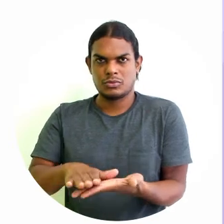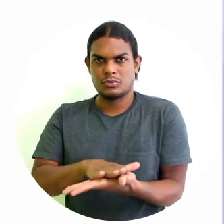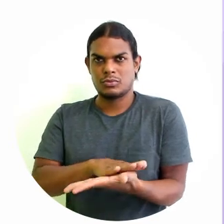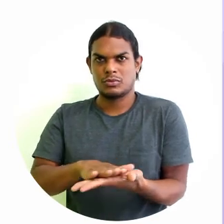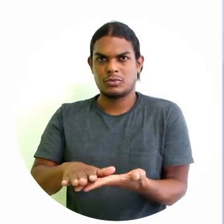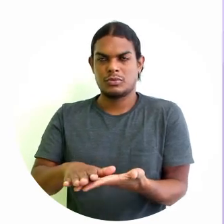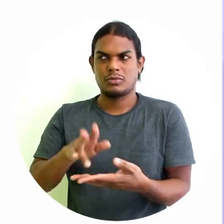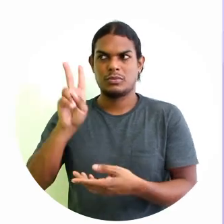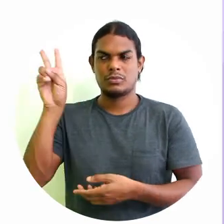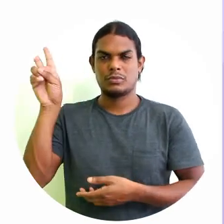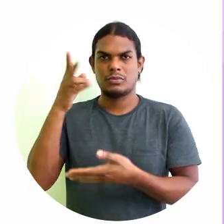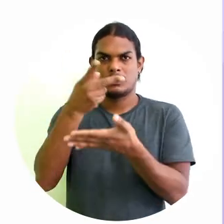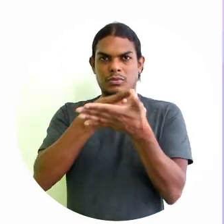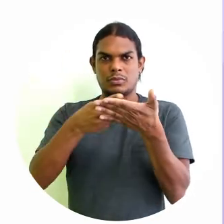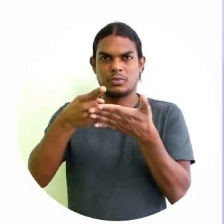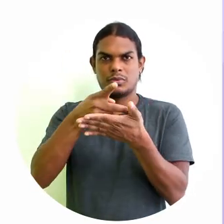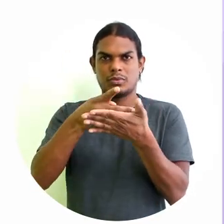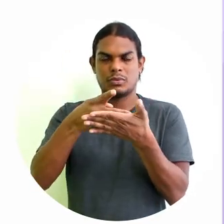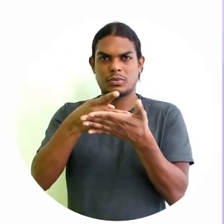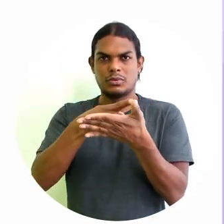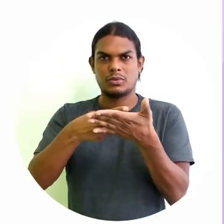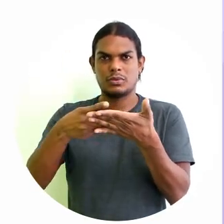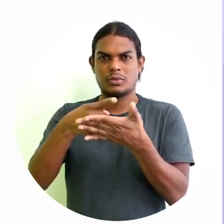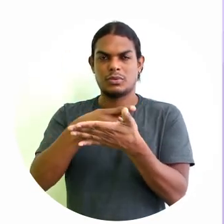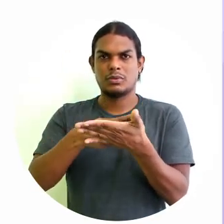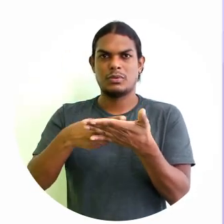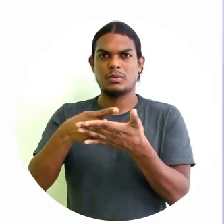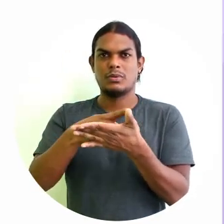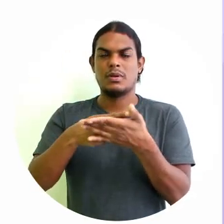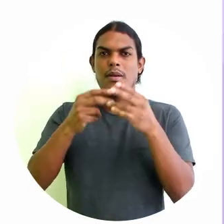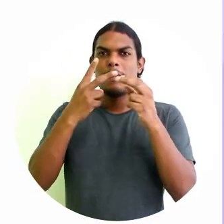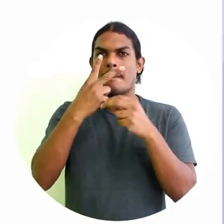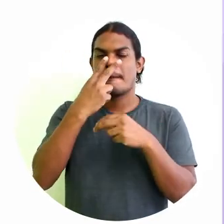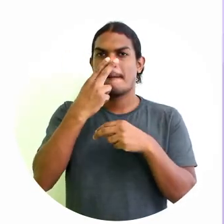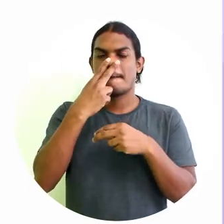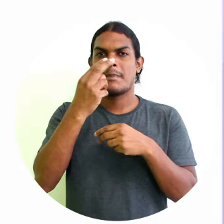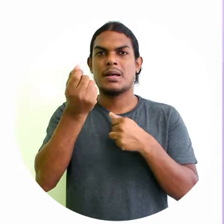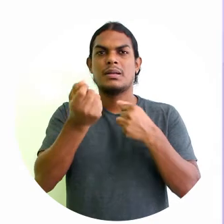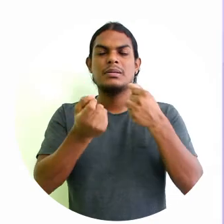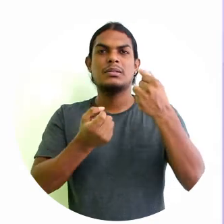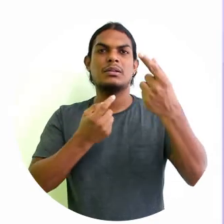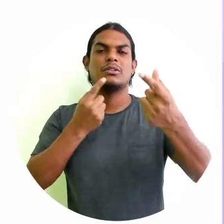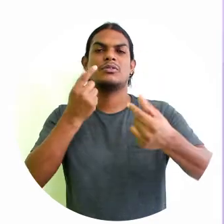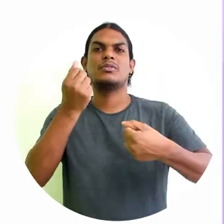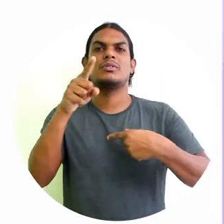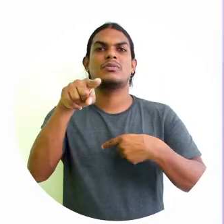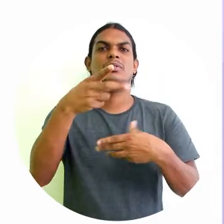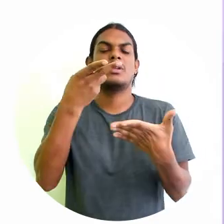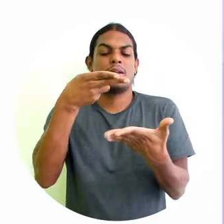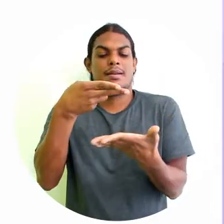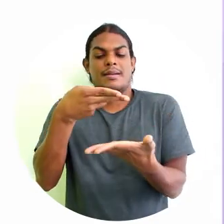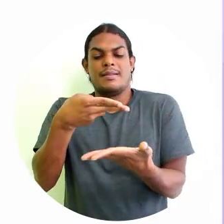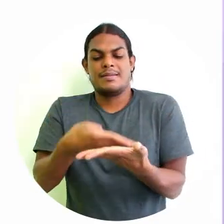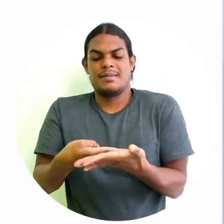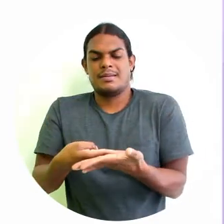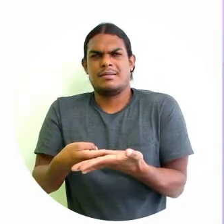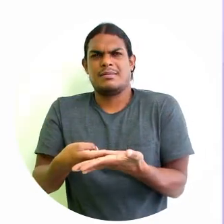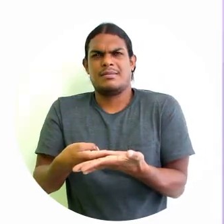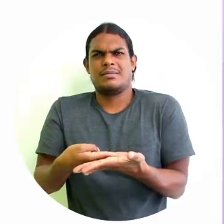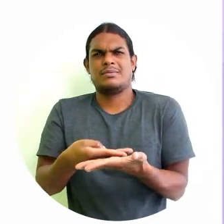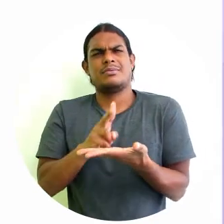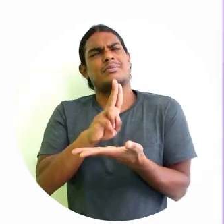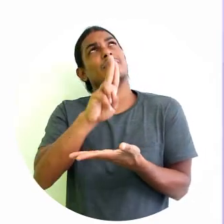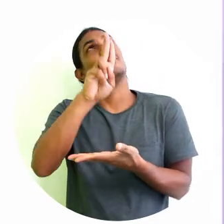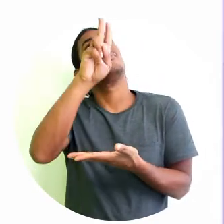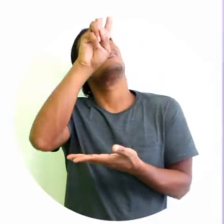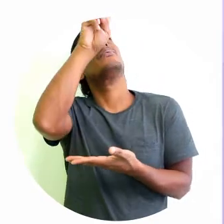essa daqui, e esquecer das outras e se focar nelas, parece que você está deitado no chão da sala, olhando para cima. E aí você